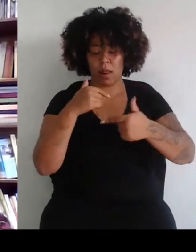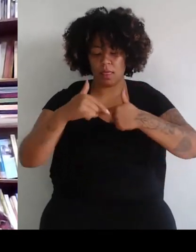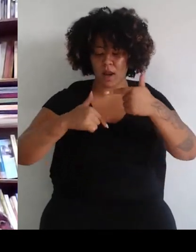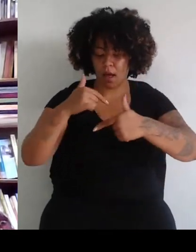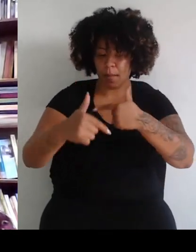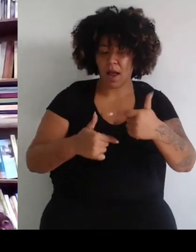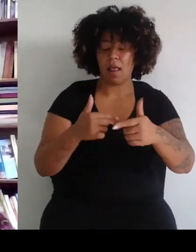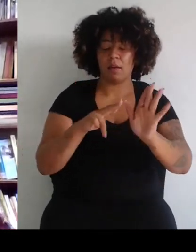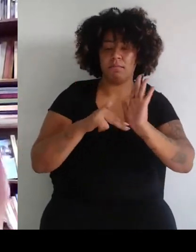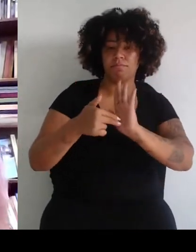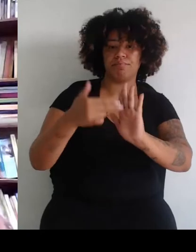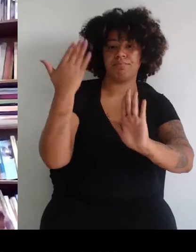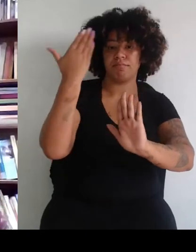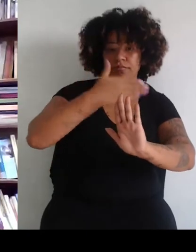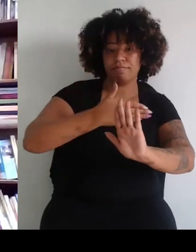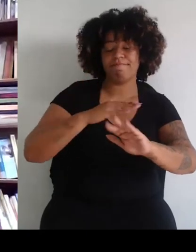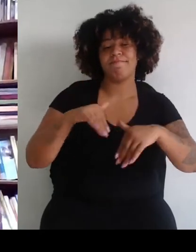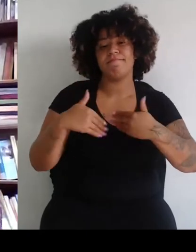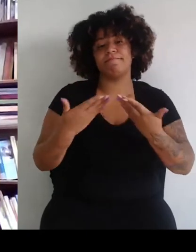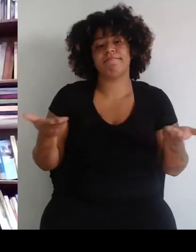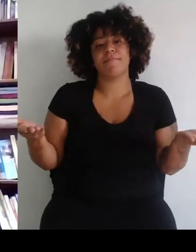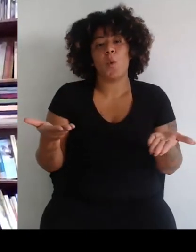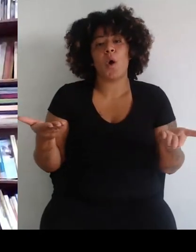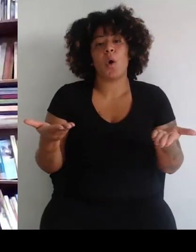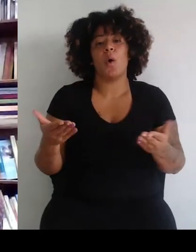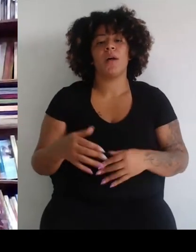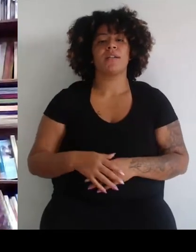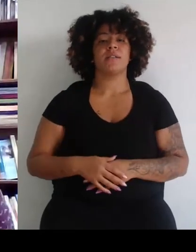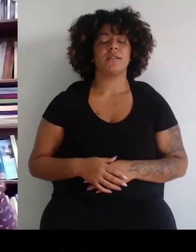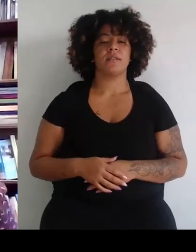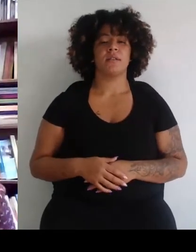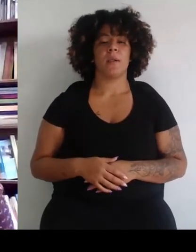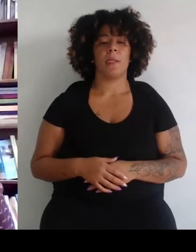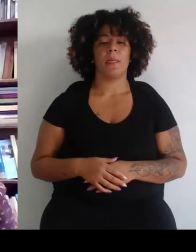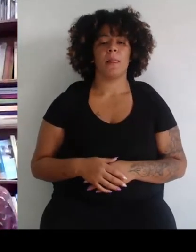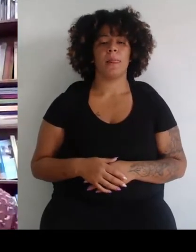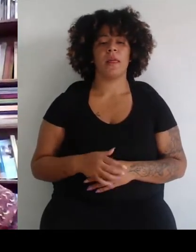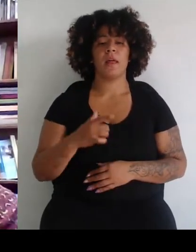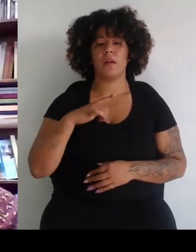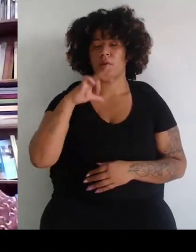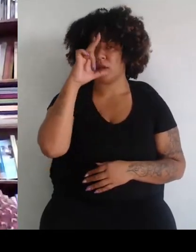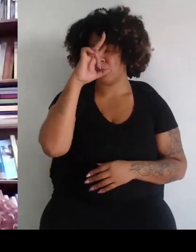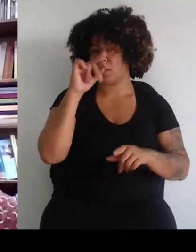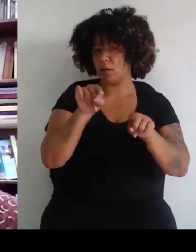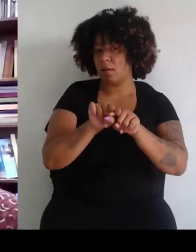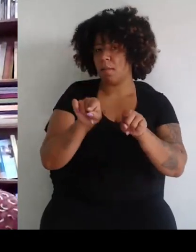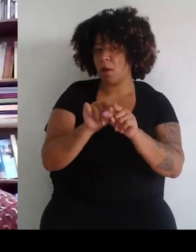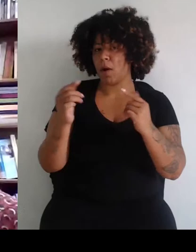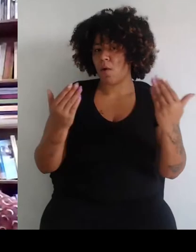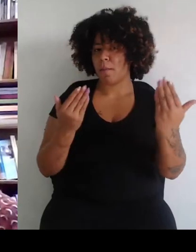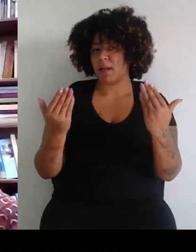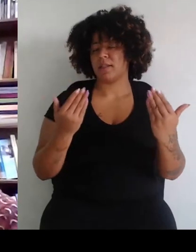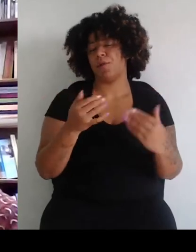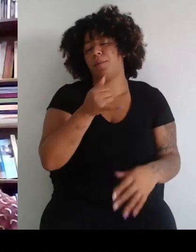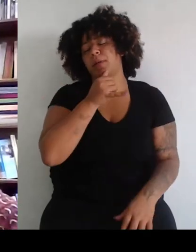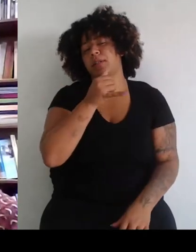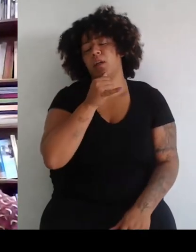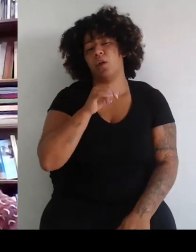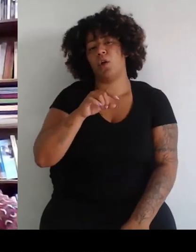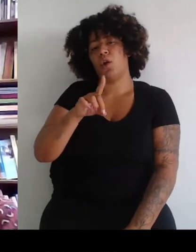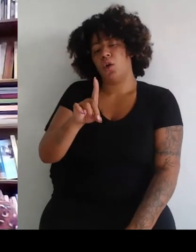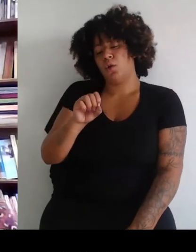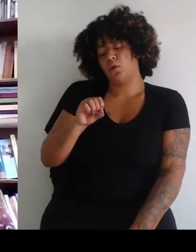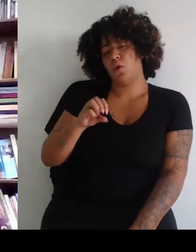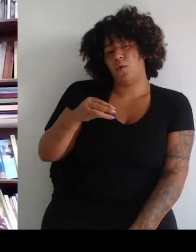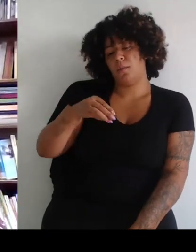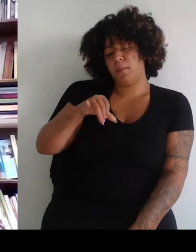Então estou indo nas mesmas linhas de Dominique Começarei em linhas Gerais e depois entrarei